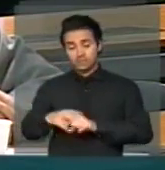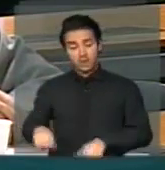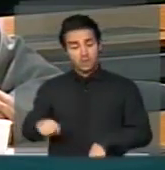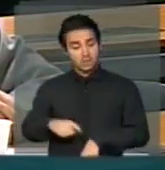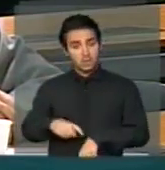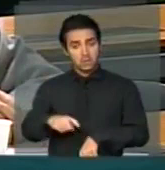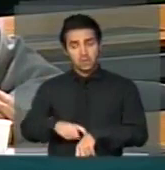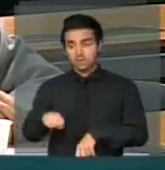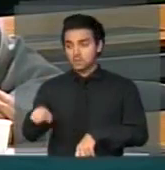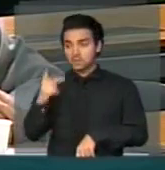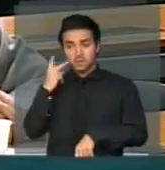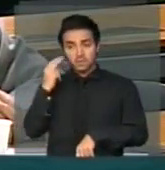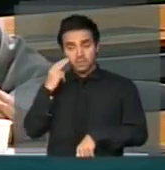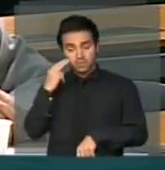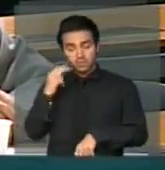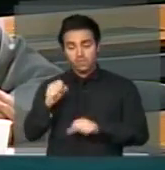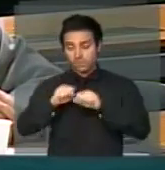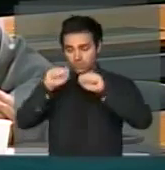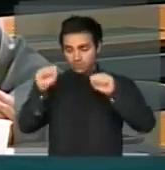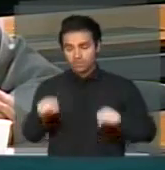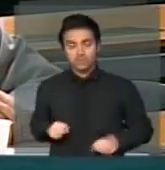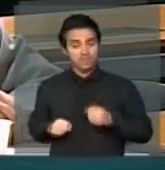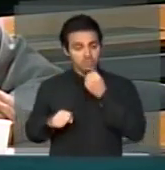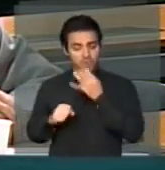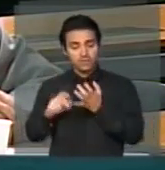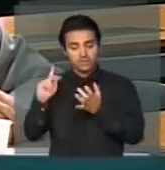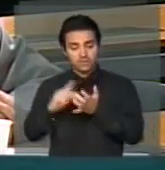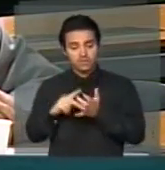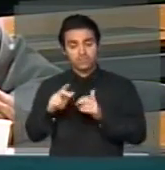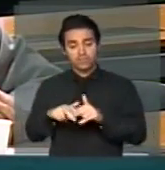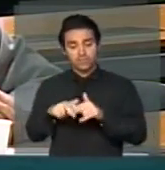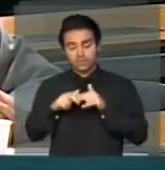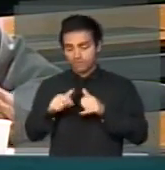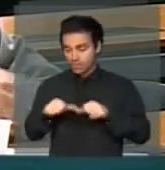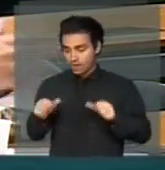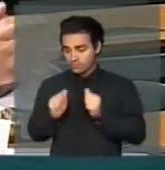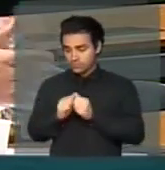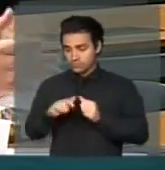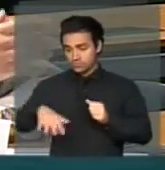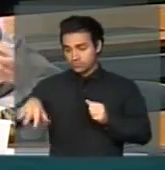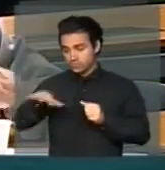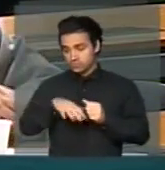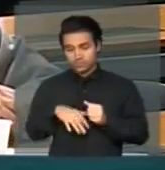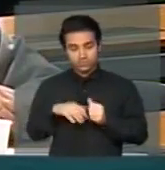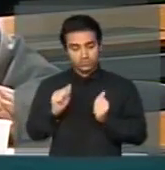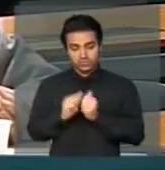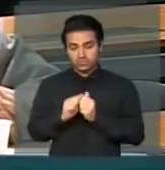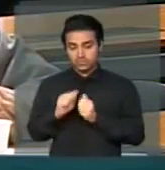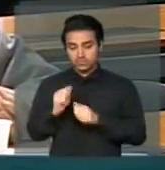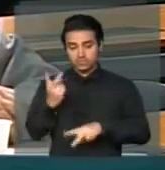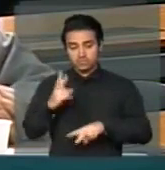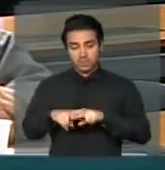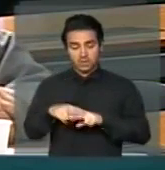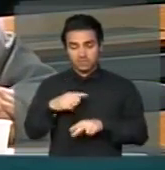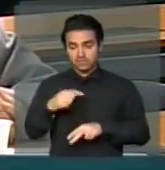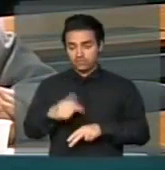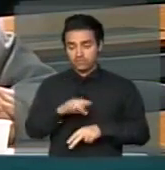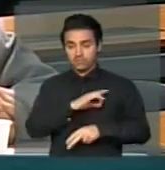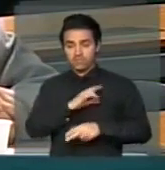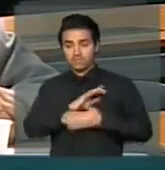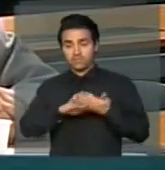ali ele mostrava que o sistema funciona tão bem que ele estava entre eles ficava no meio deles sem ter medo nenhuma